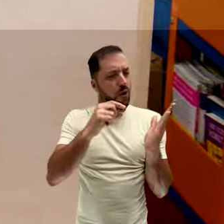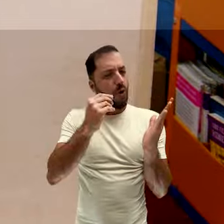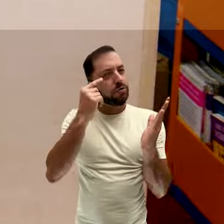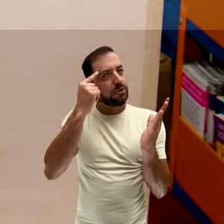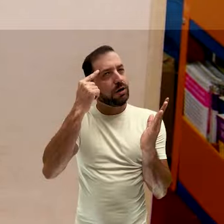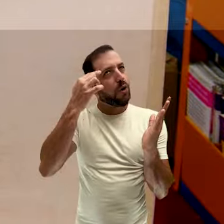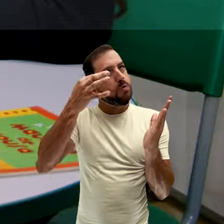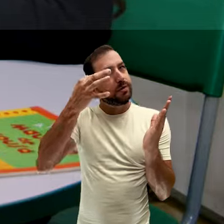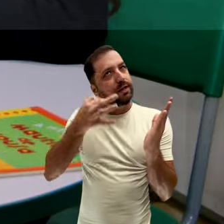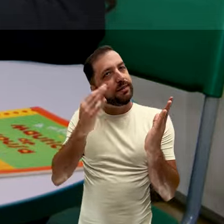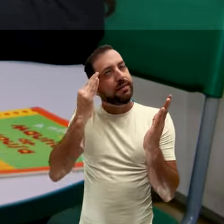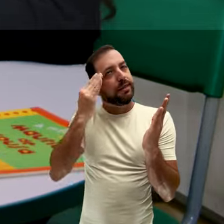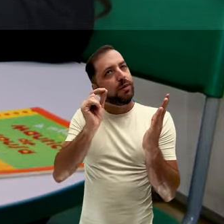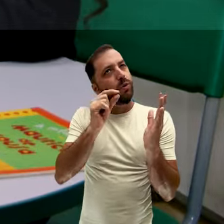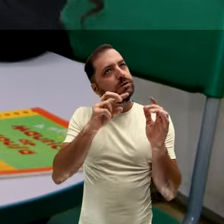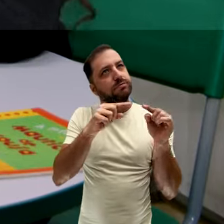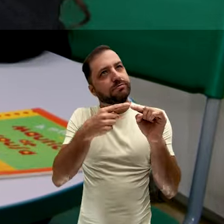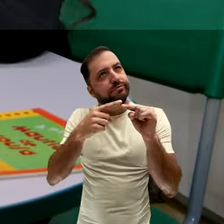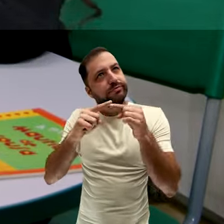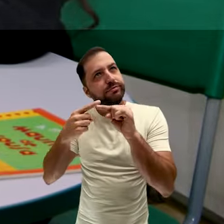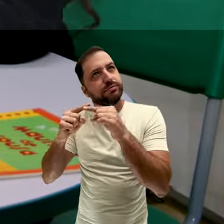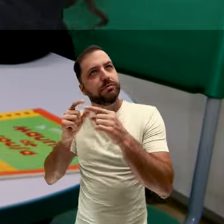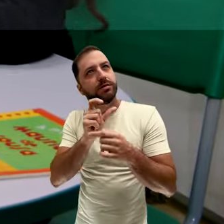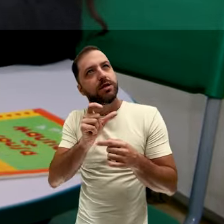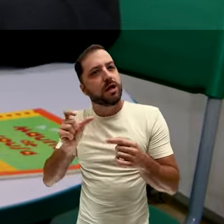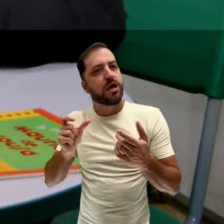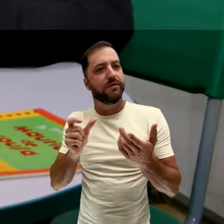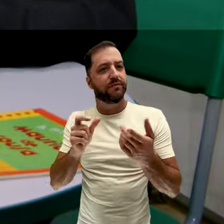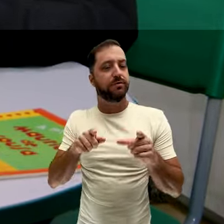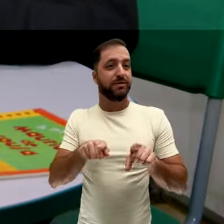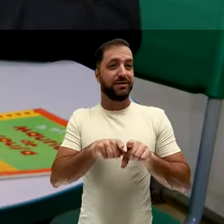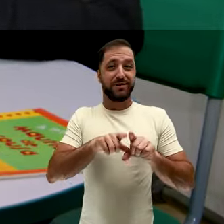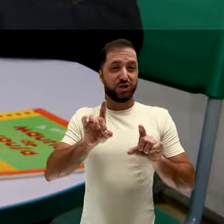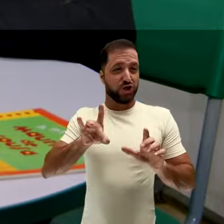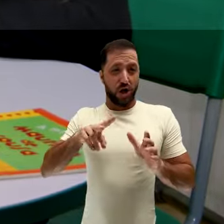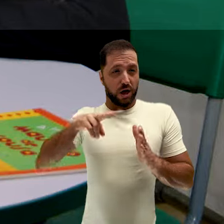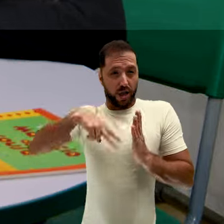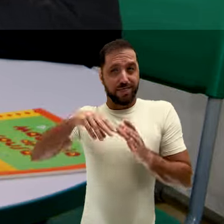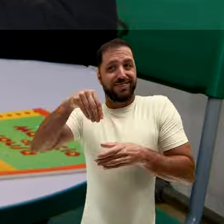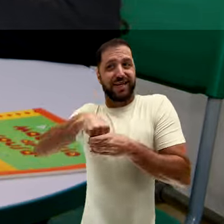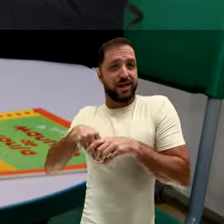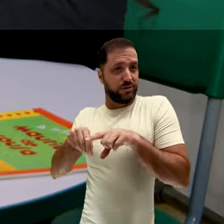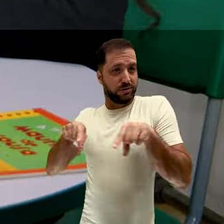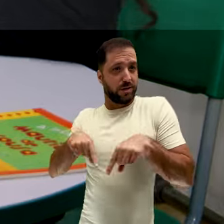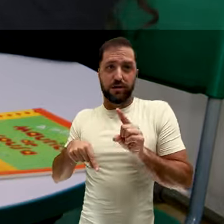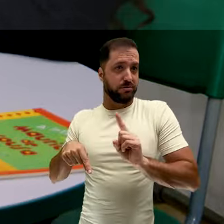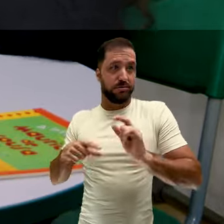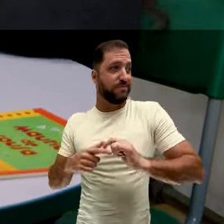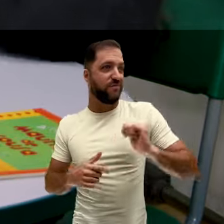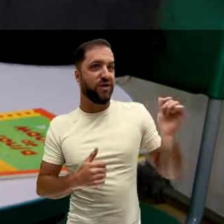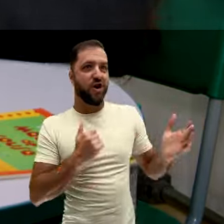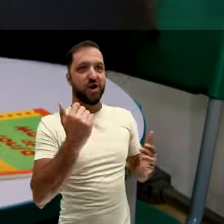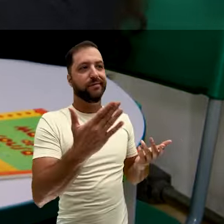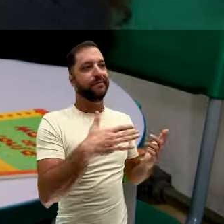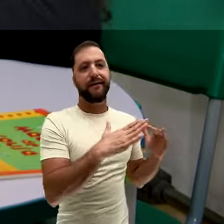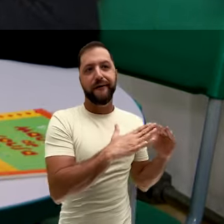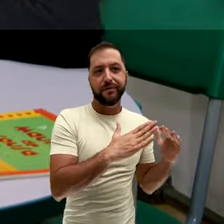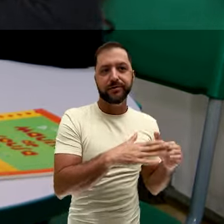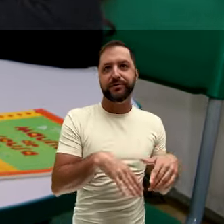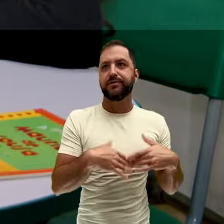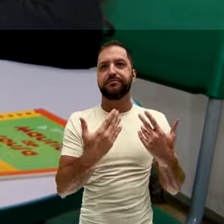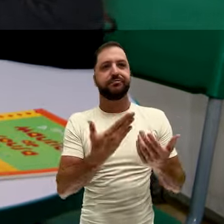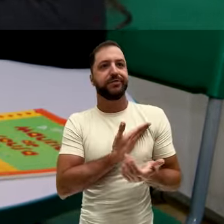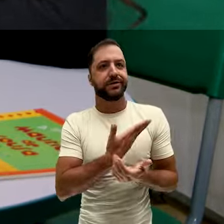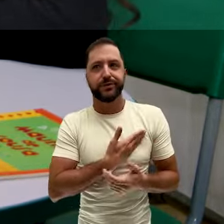do que lê, espalhar a leitura para além do clube, porque eles leem e eles falam sobre essas leituras